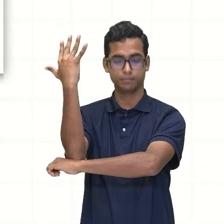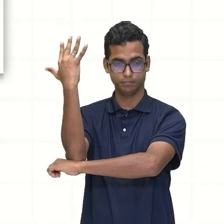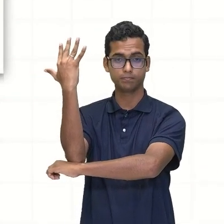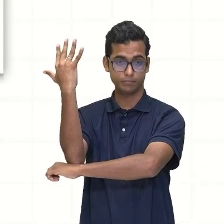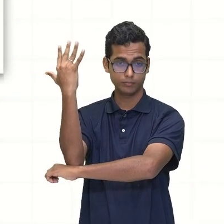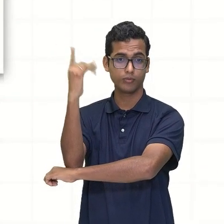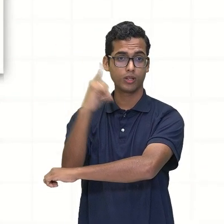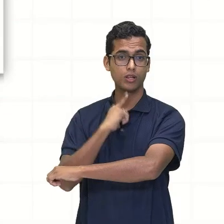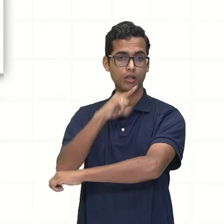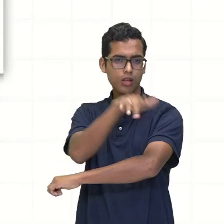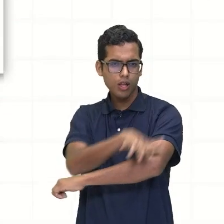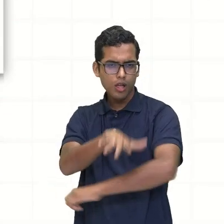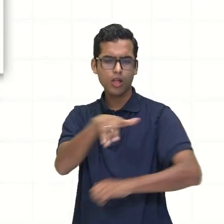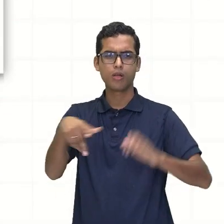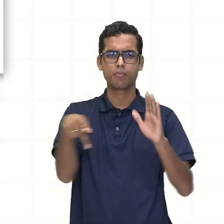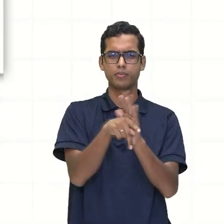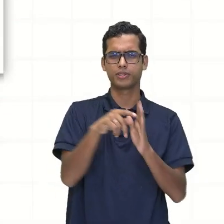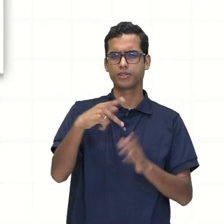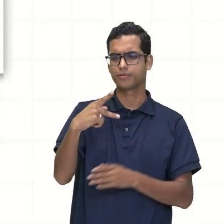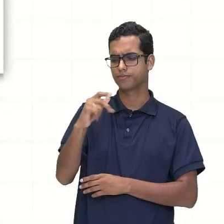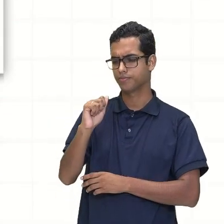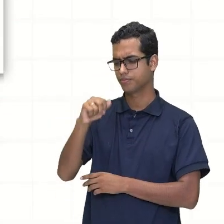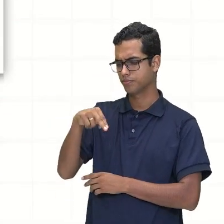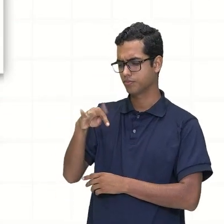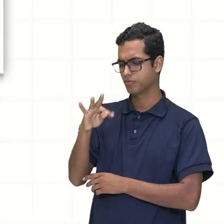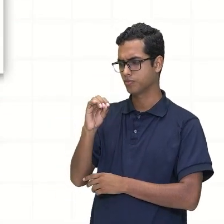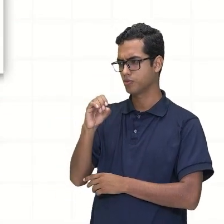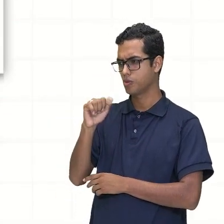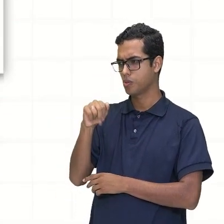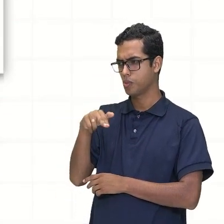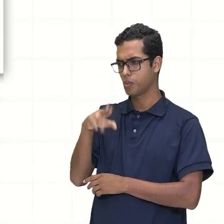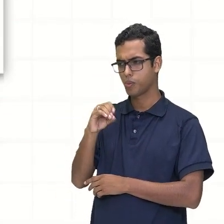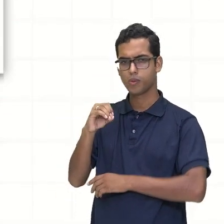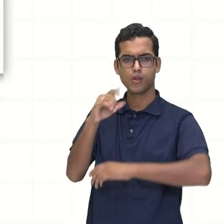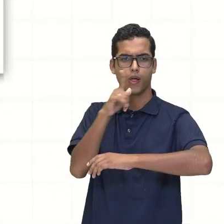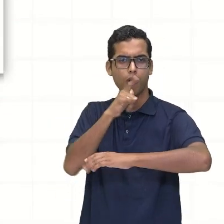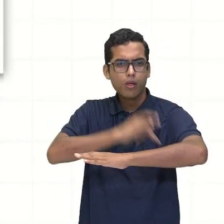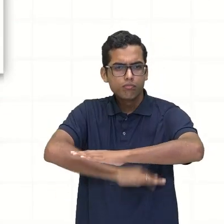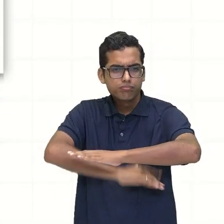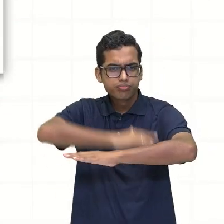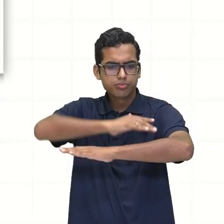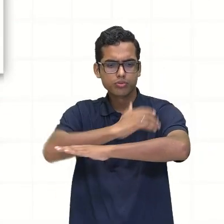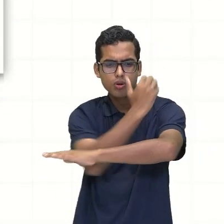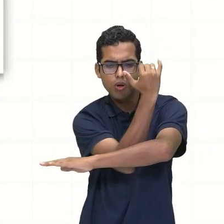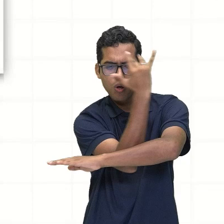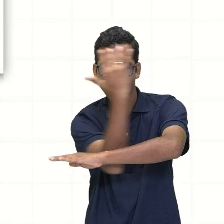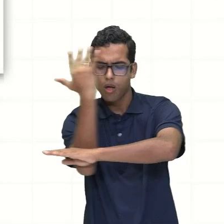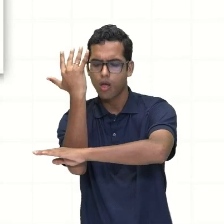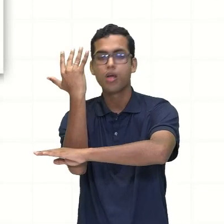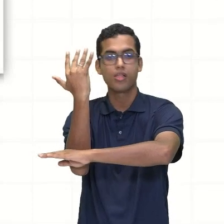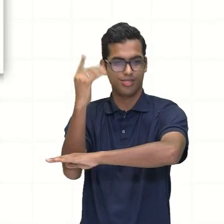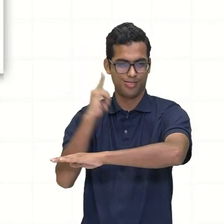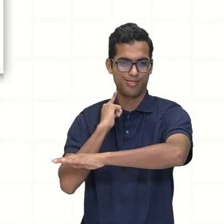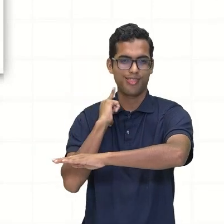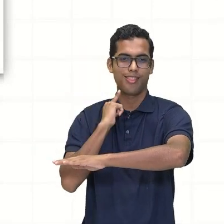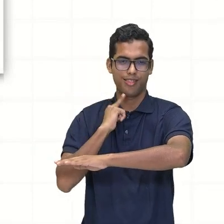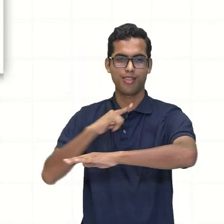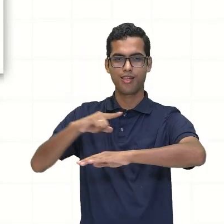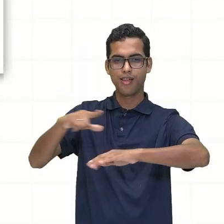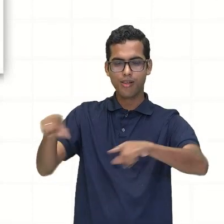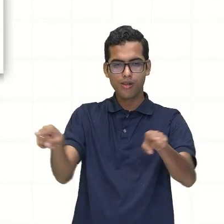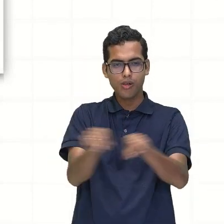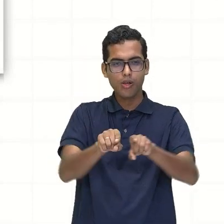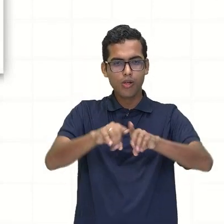né, onde nós vamos observar esse acúmulo, onde nós vamos observar esses sedimentos, onde